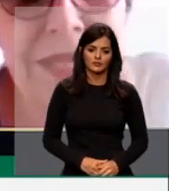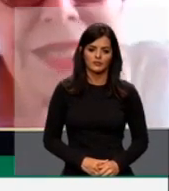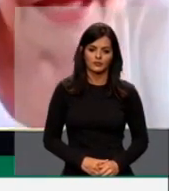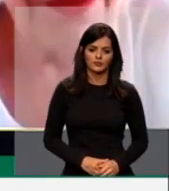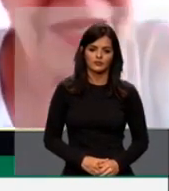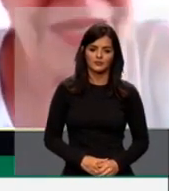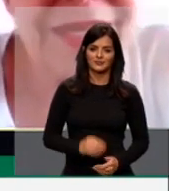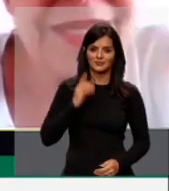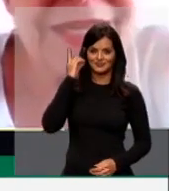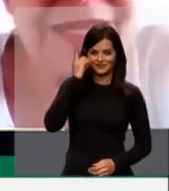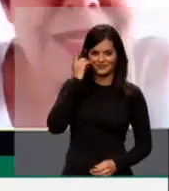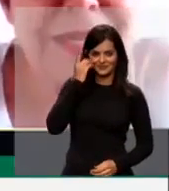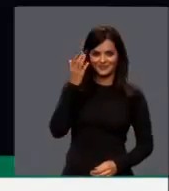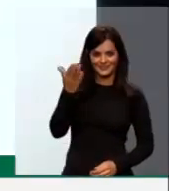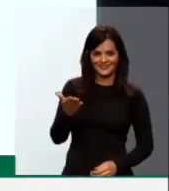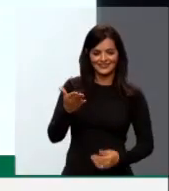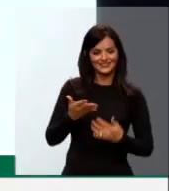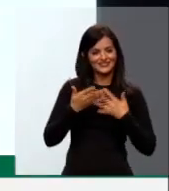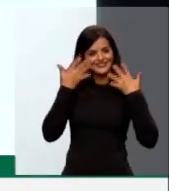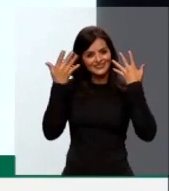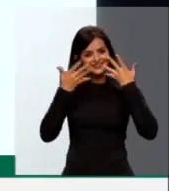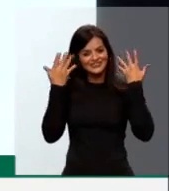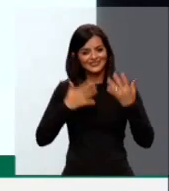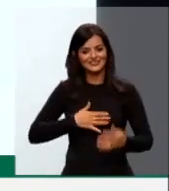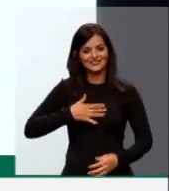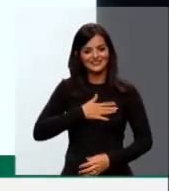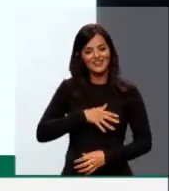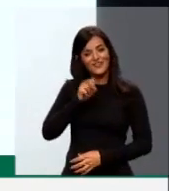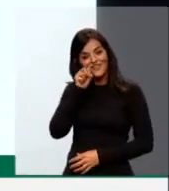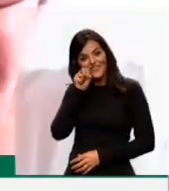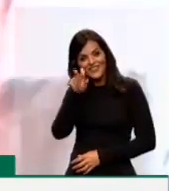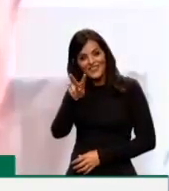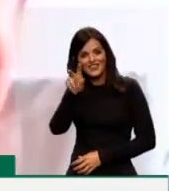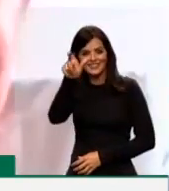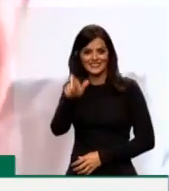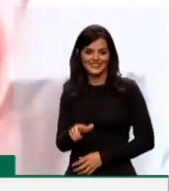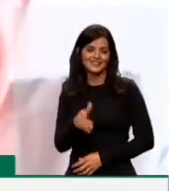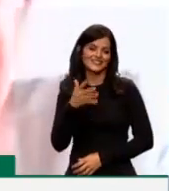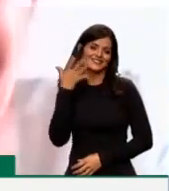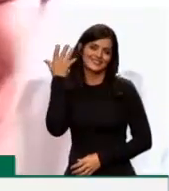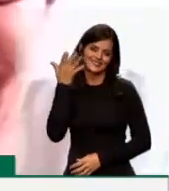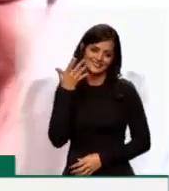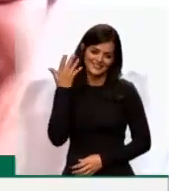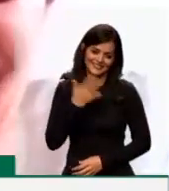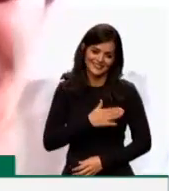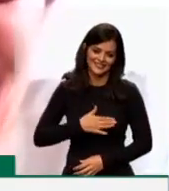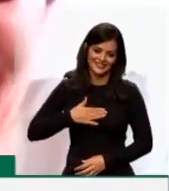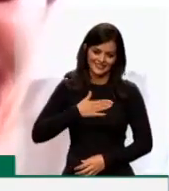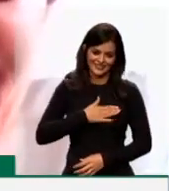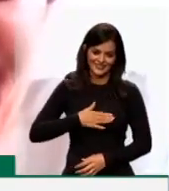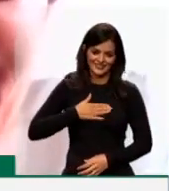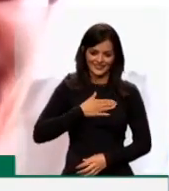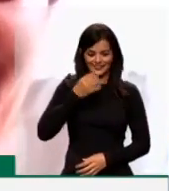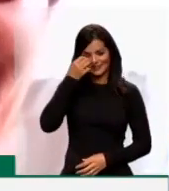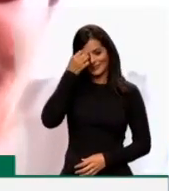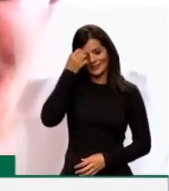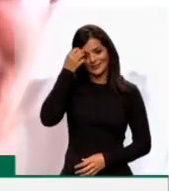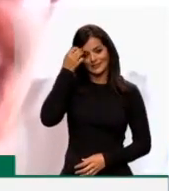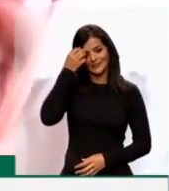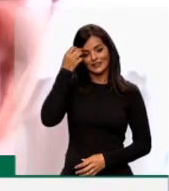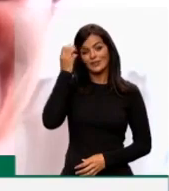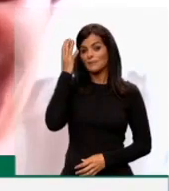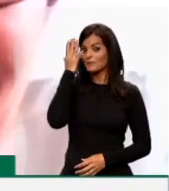Deputada Talíria, é uma alegria lhe ver, e uma alegria lhe ver com a bebê,